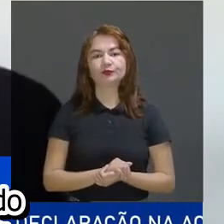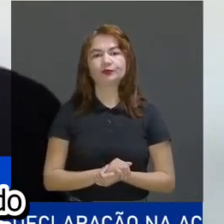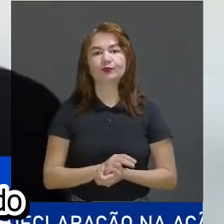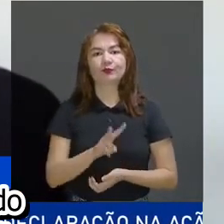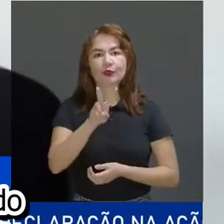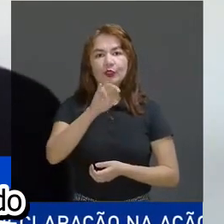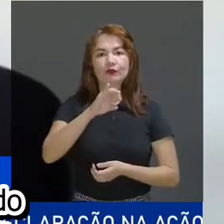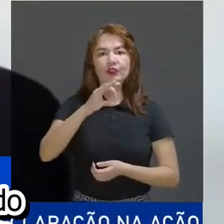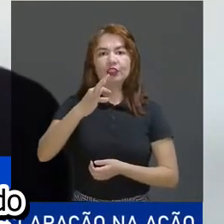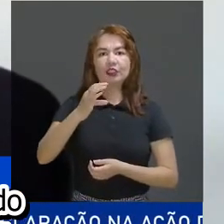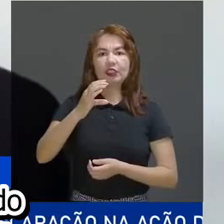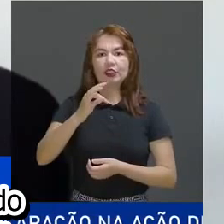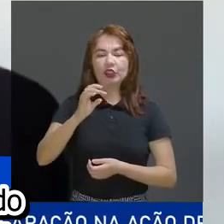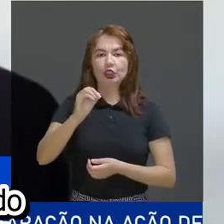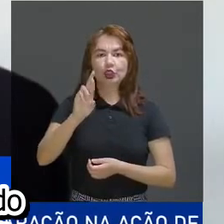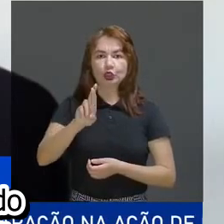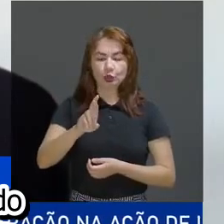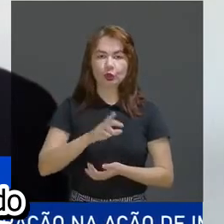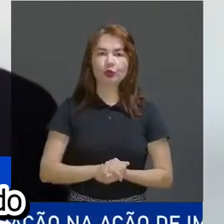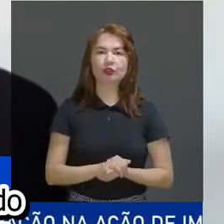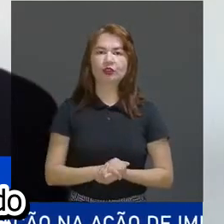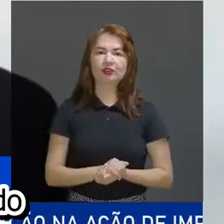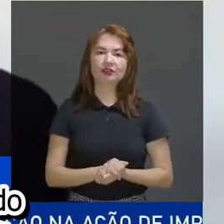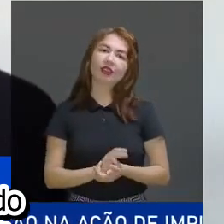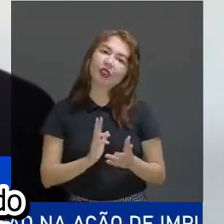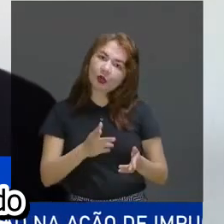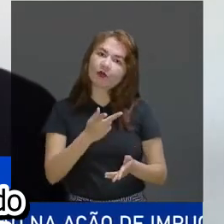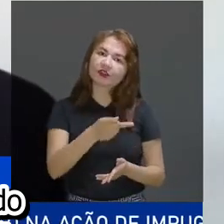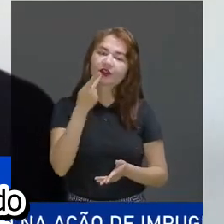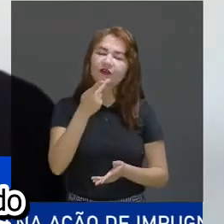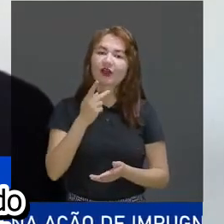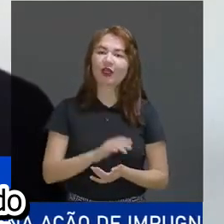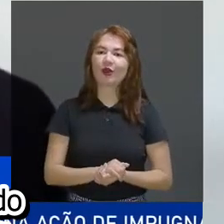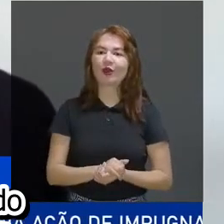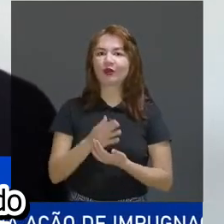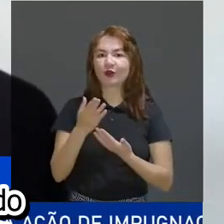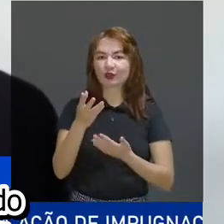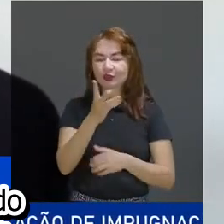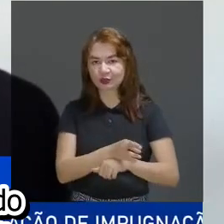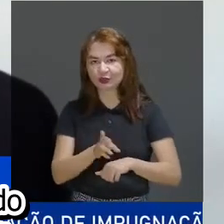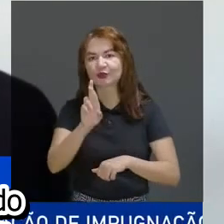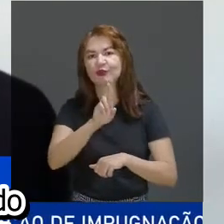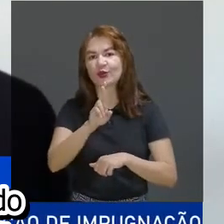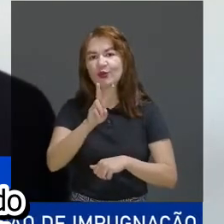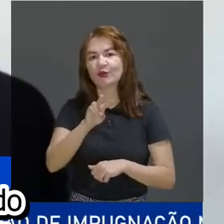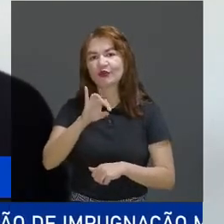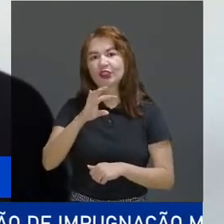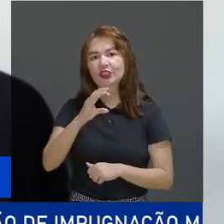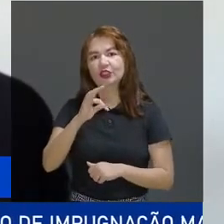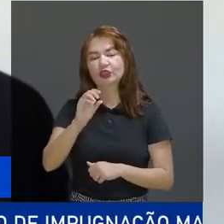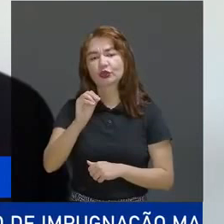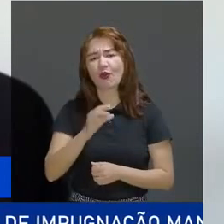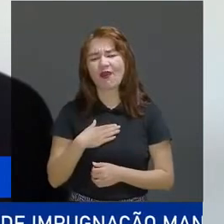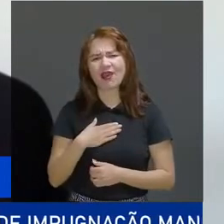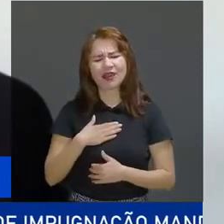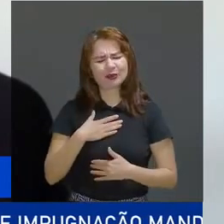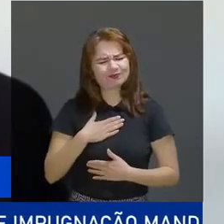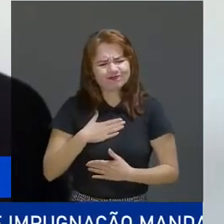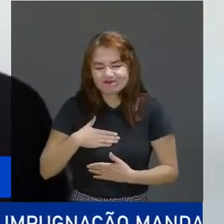doutor Vitor Vieira Alves, e aderindo às suas palavras, dizer, doutor Vitor, que é muito prazeroso para